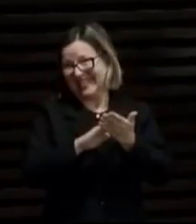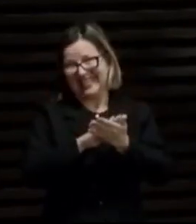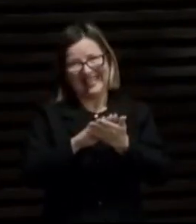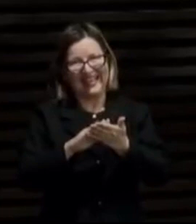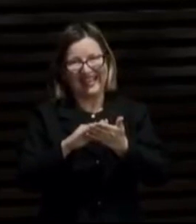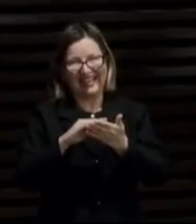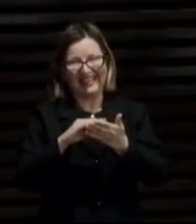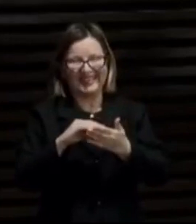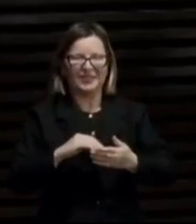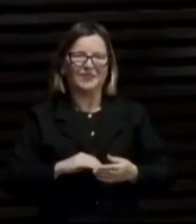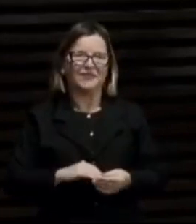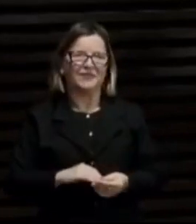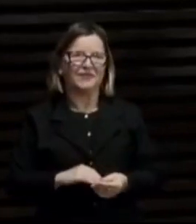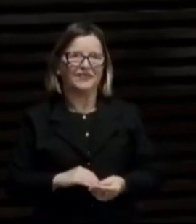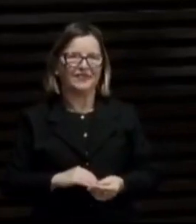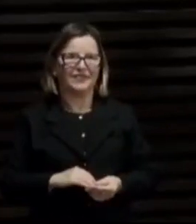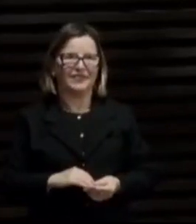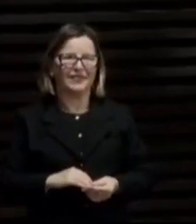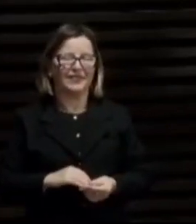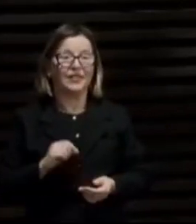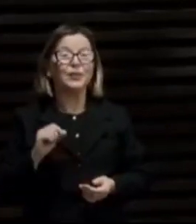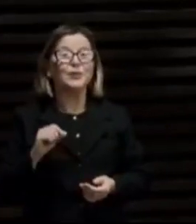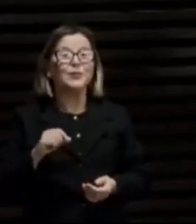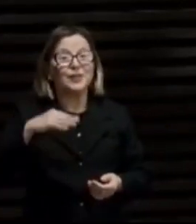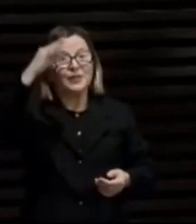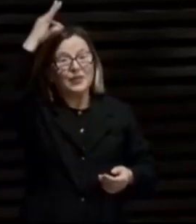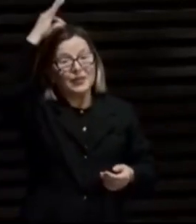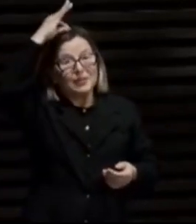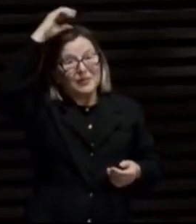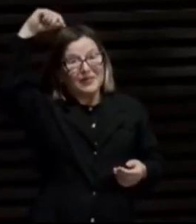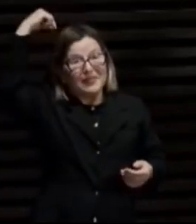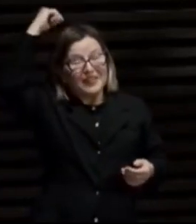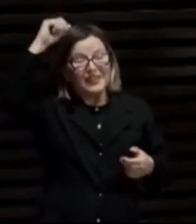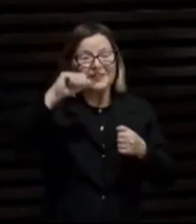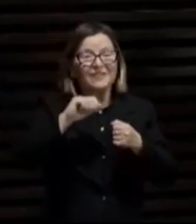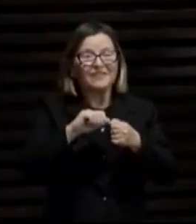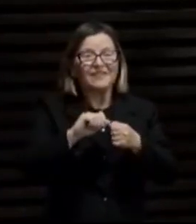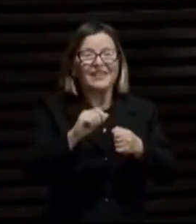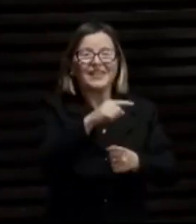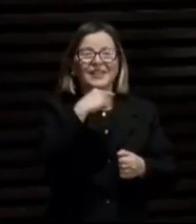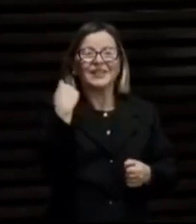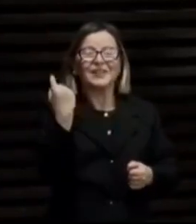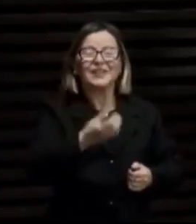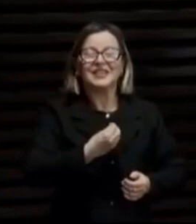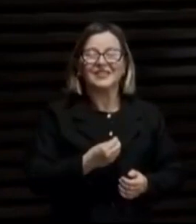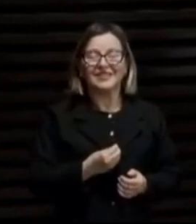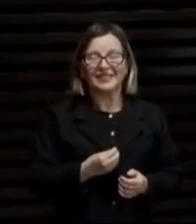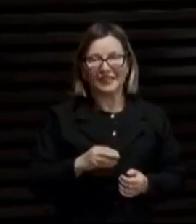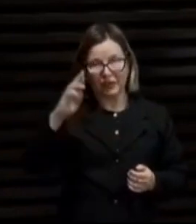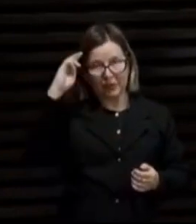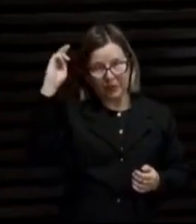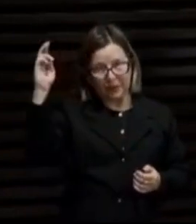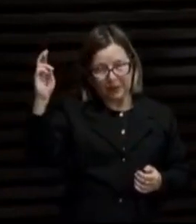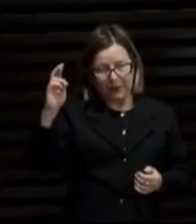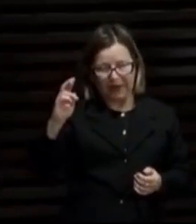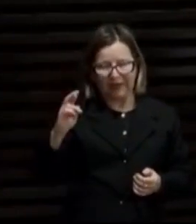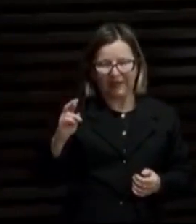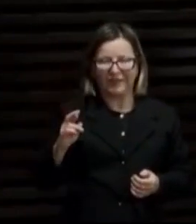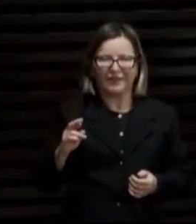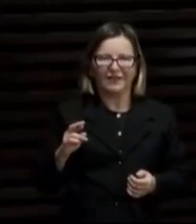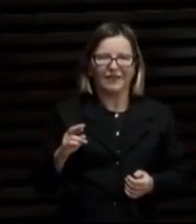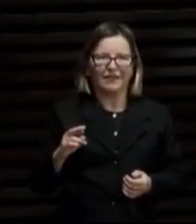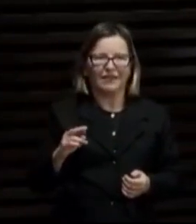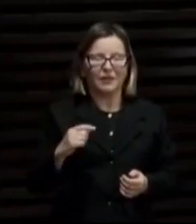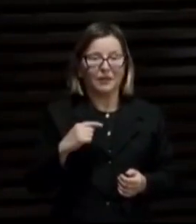produzir. E o que o Espírito Santo faz conosco, eu estava cortando e o Senhor veio tratando comigo isso. Santificação é